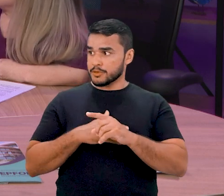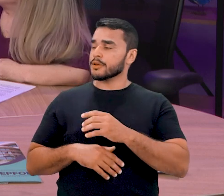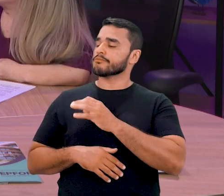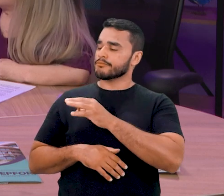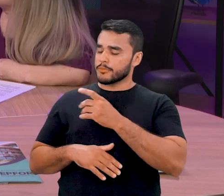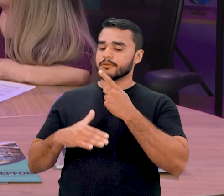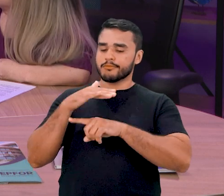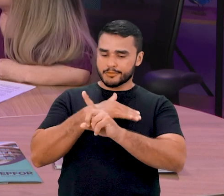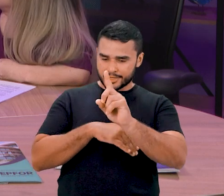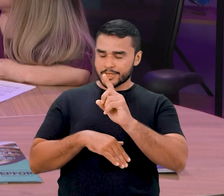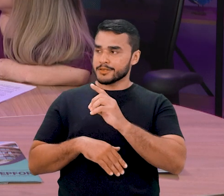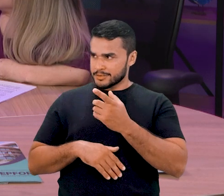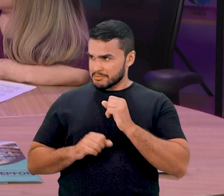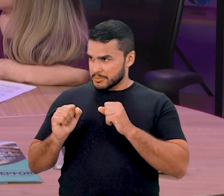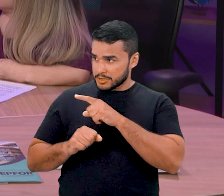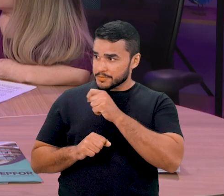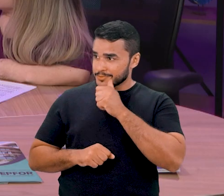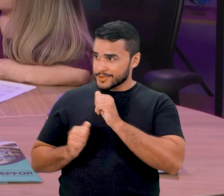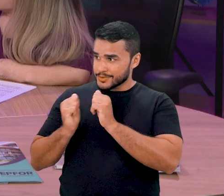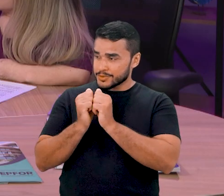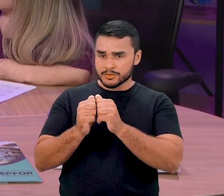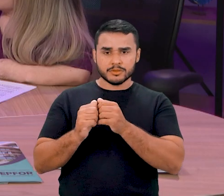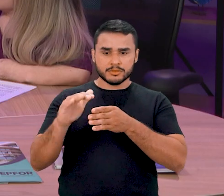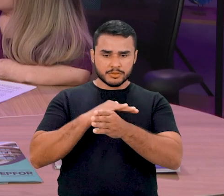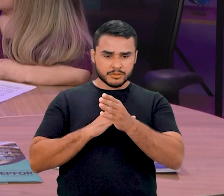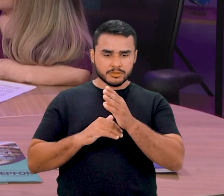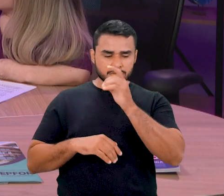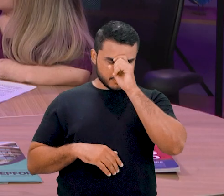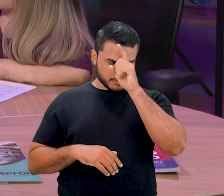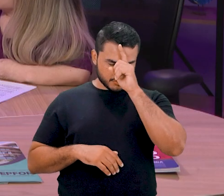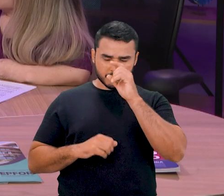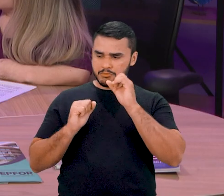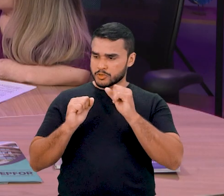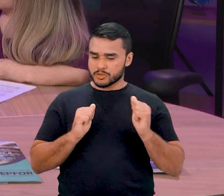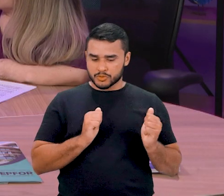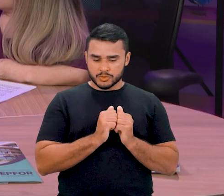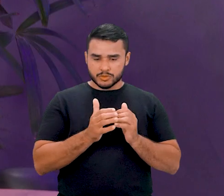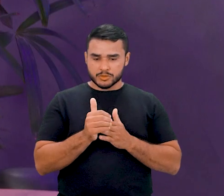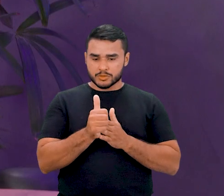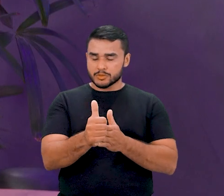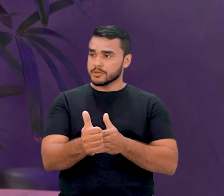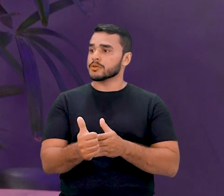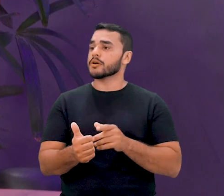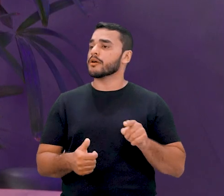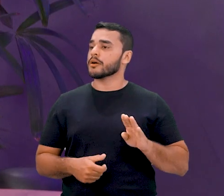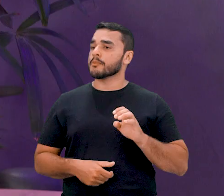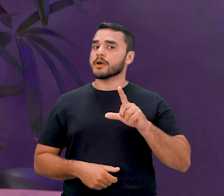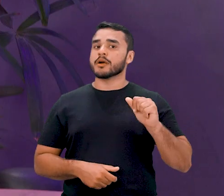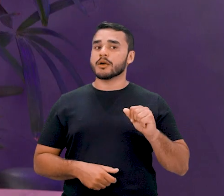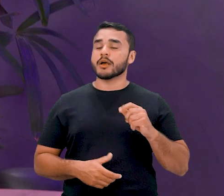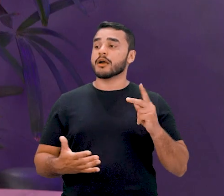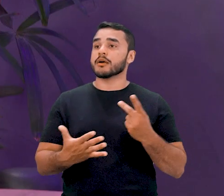estiver, Bela vai estar. Isso, a gente entra em hospital, já entrei em hospital várias vezes para ver se